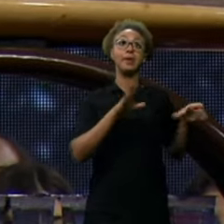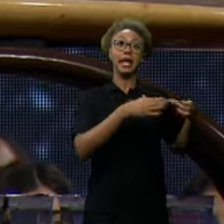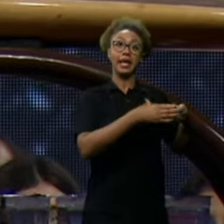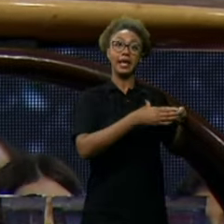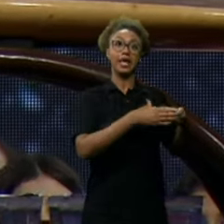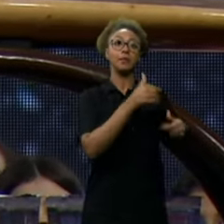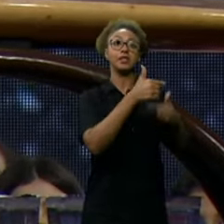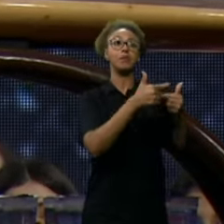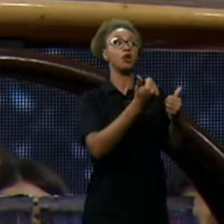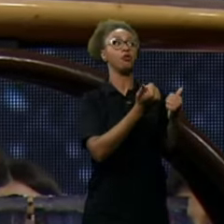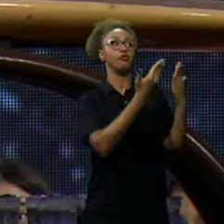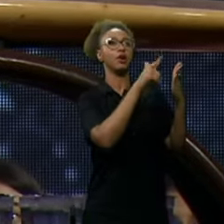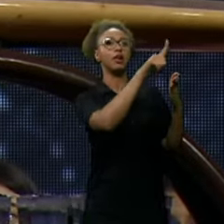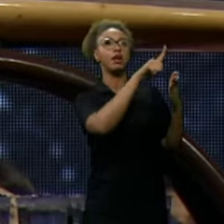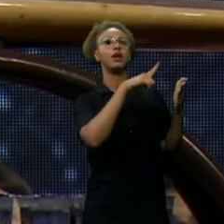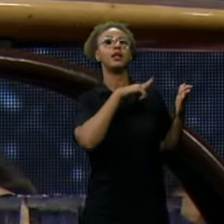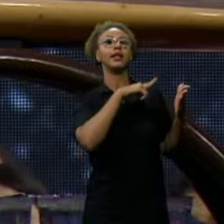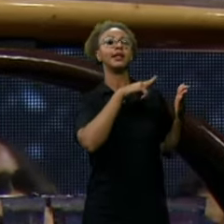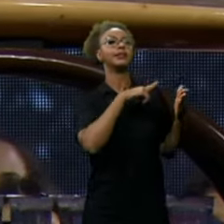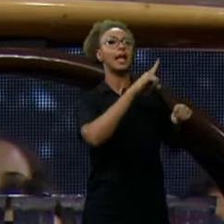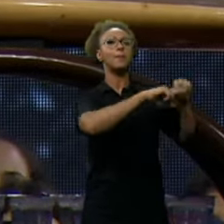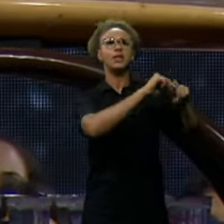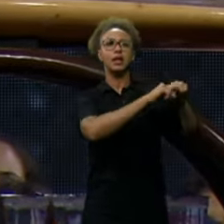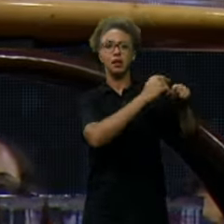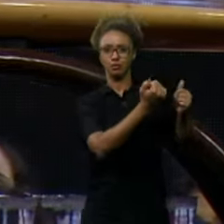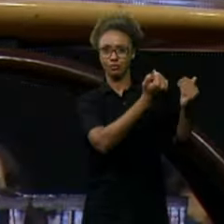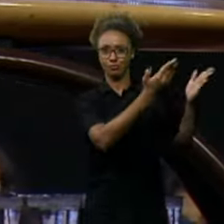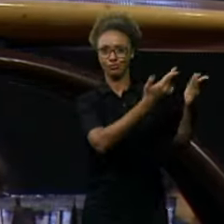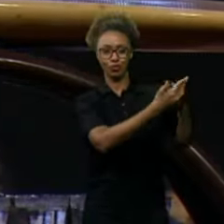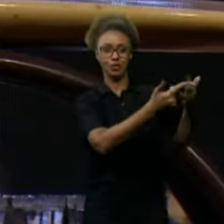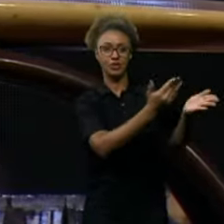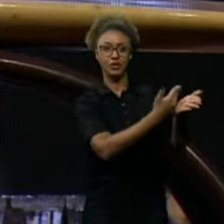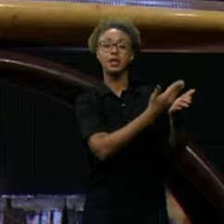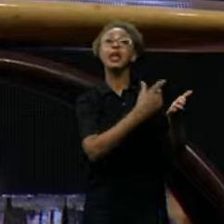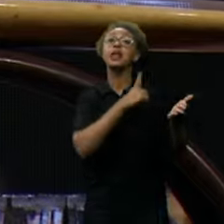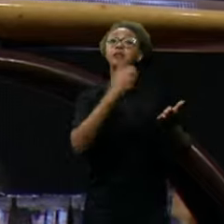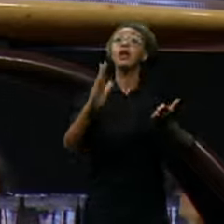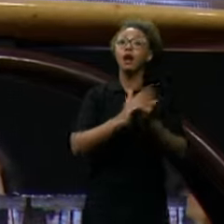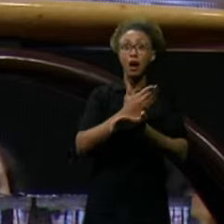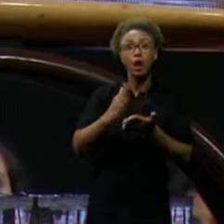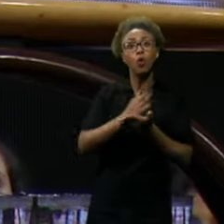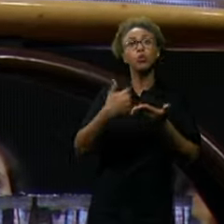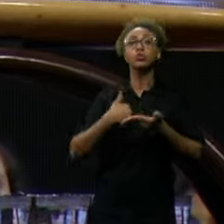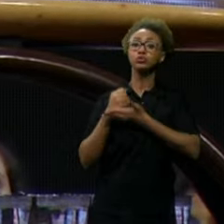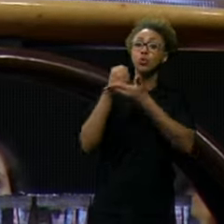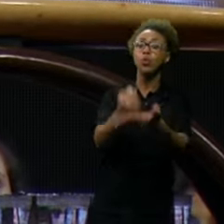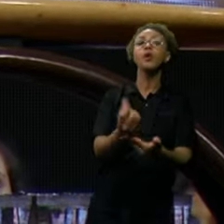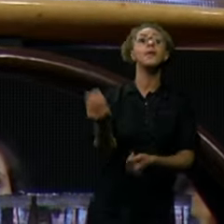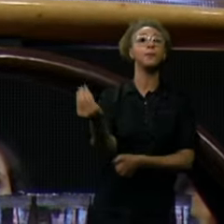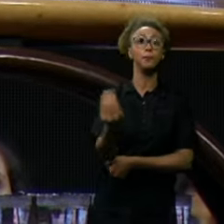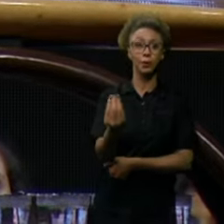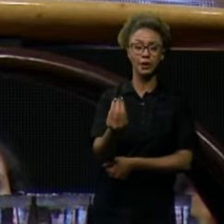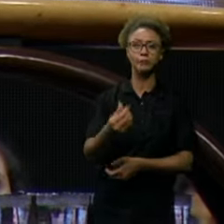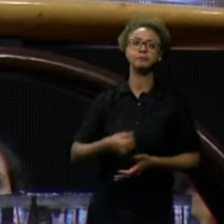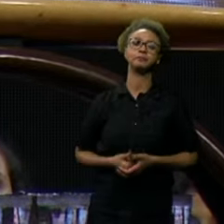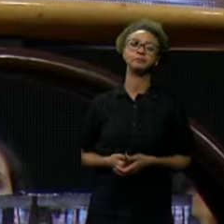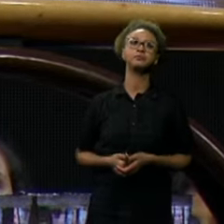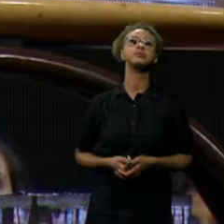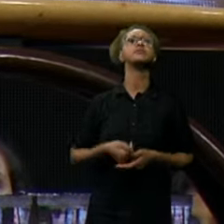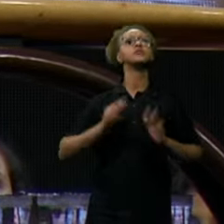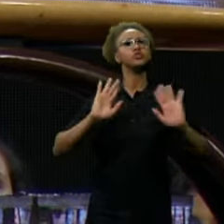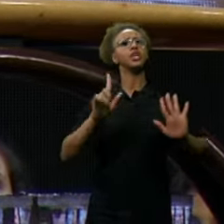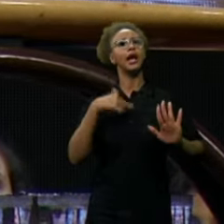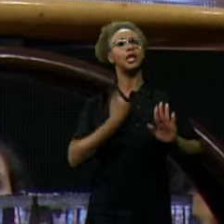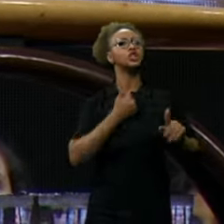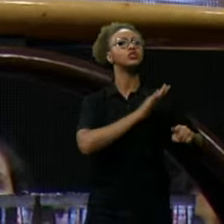do lado de fora lá onde ficam os estandes dos materiais e eu trouxe alguns materiais porque nós temos